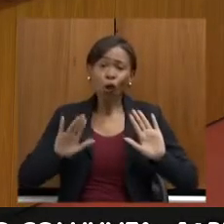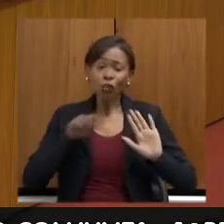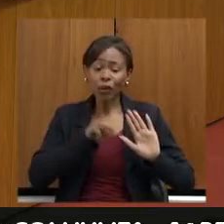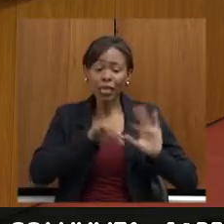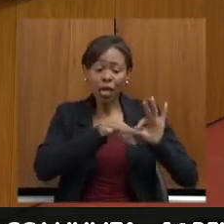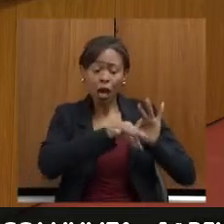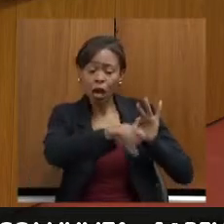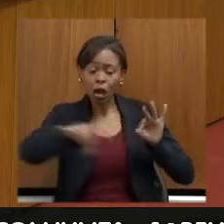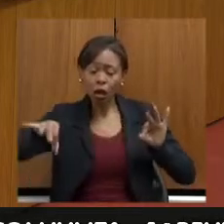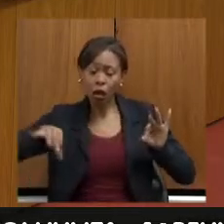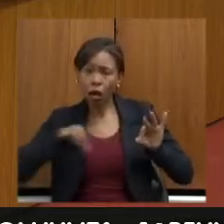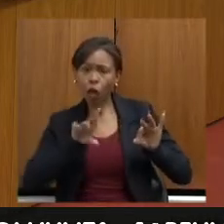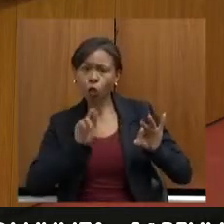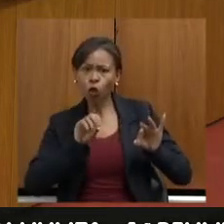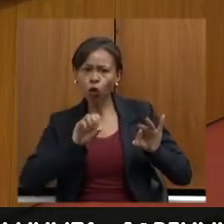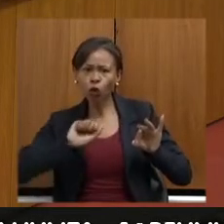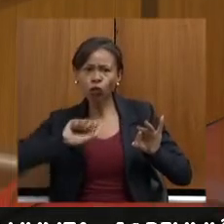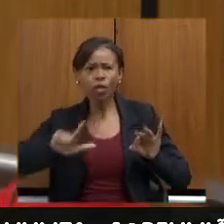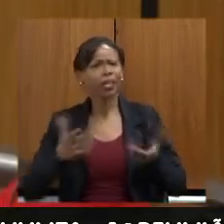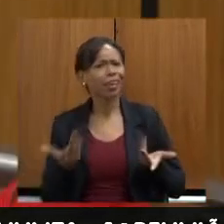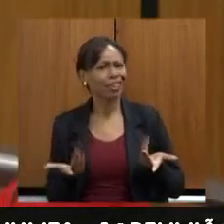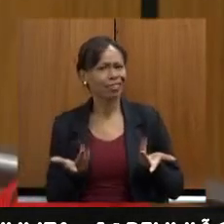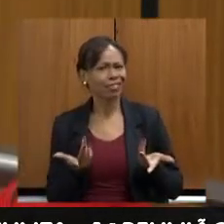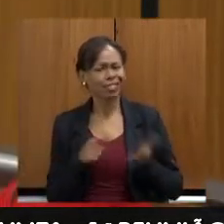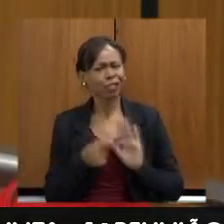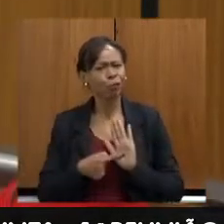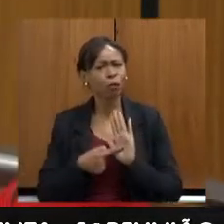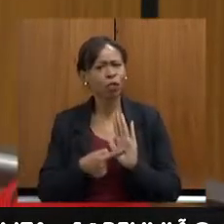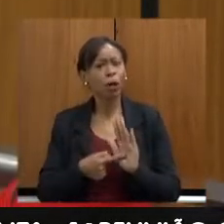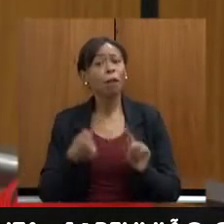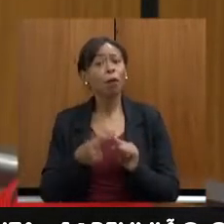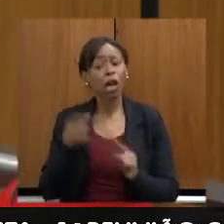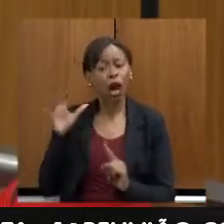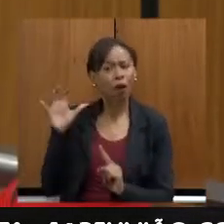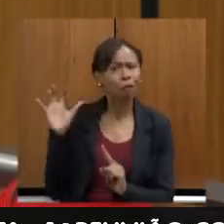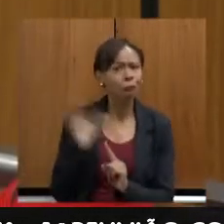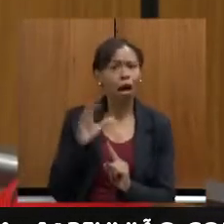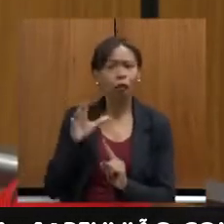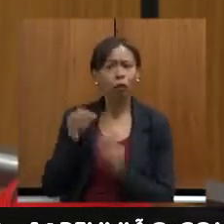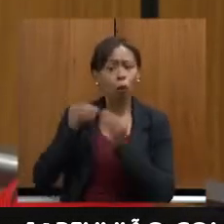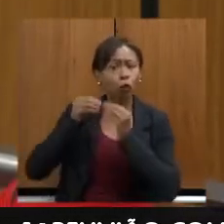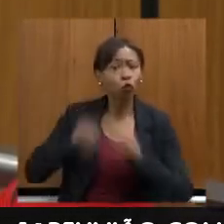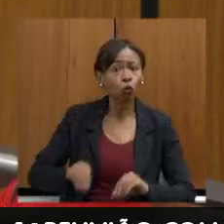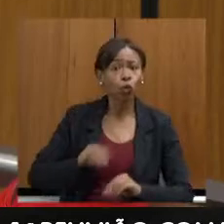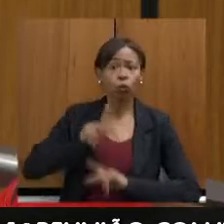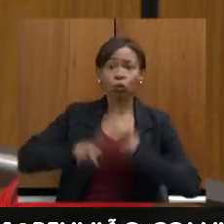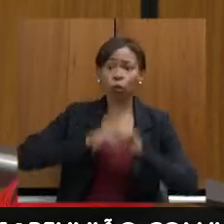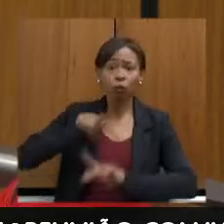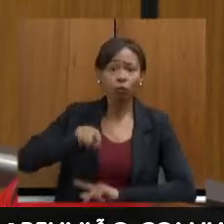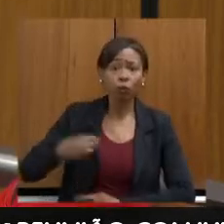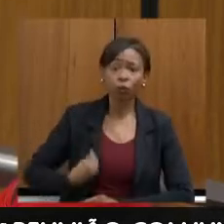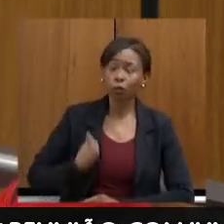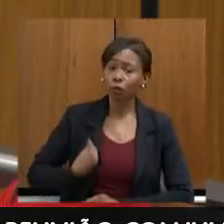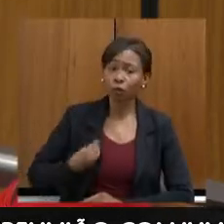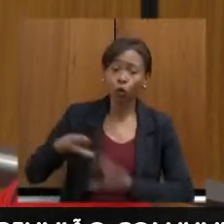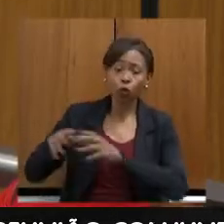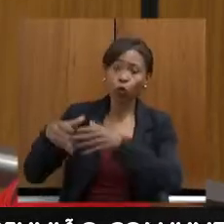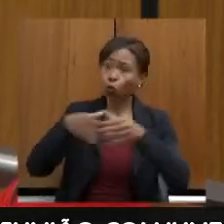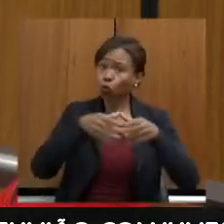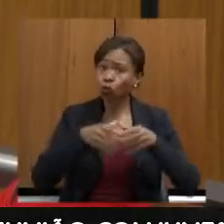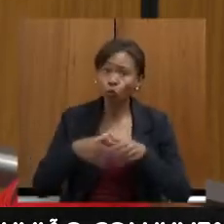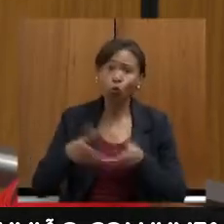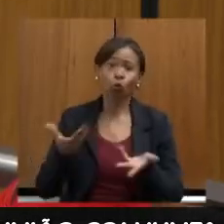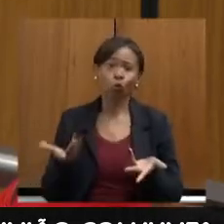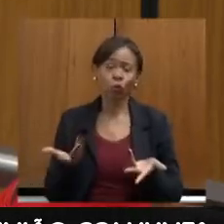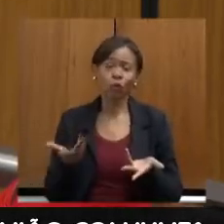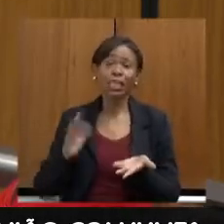necessidade do Rodoanel Como está sendo colocada trazendo os impactos reais na vida das comunidades da população na questão da